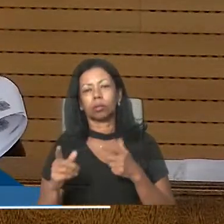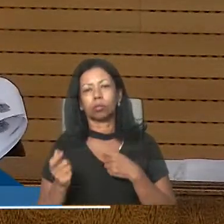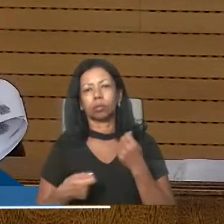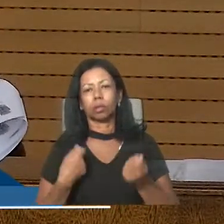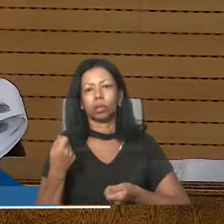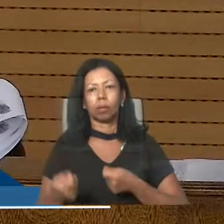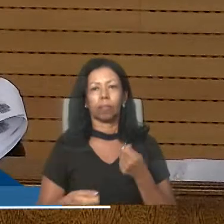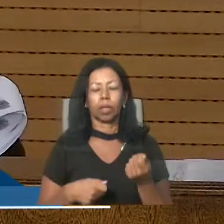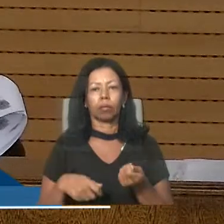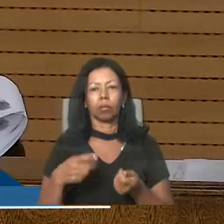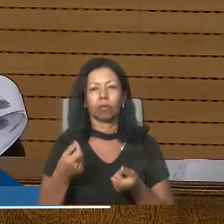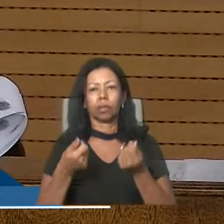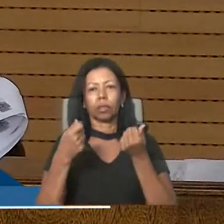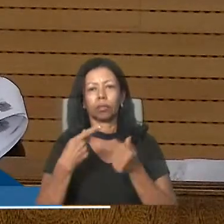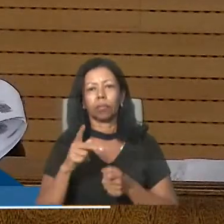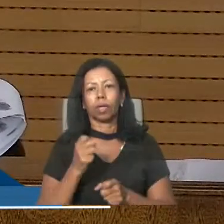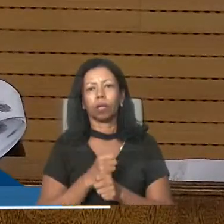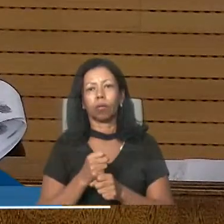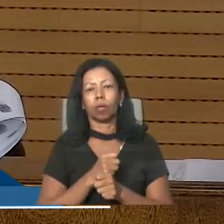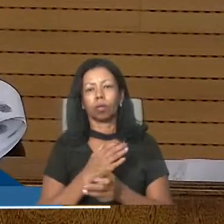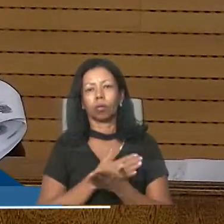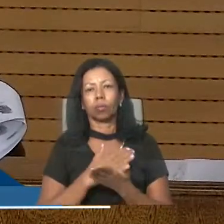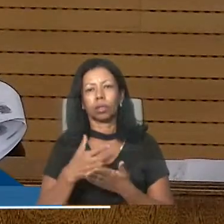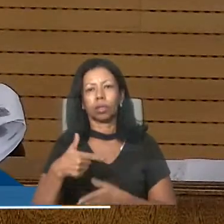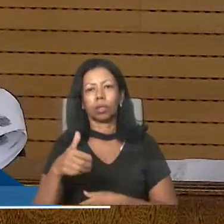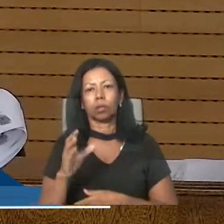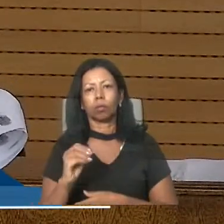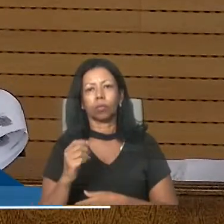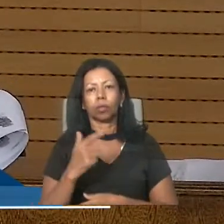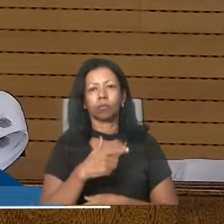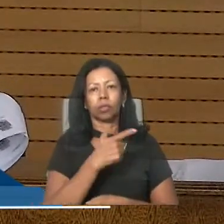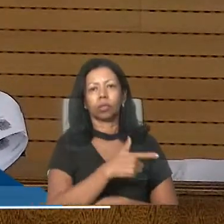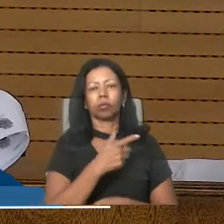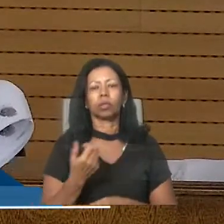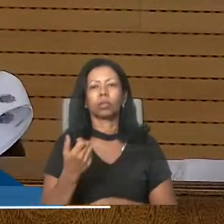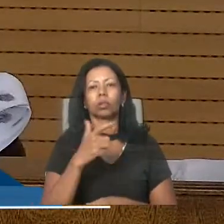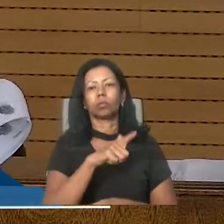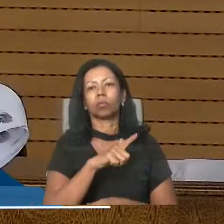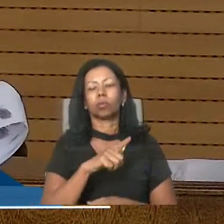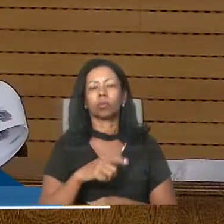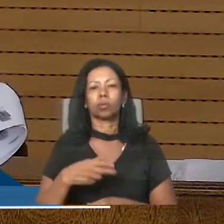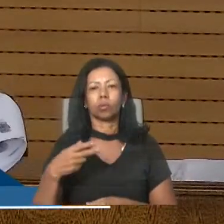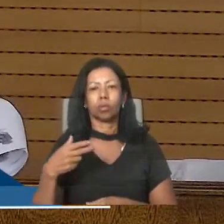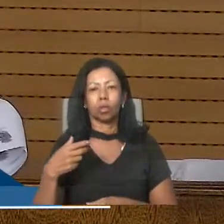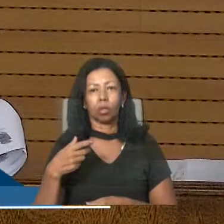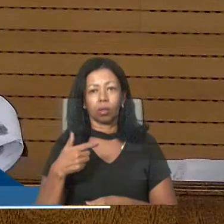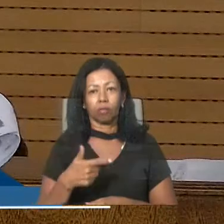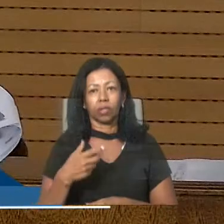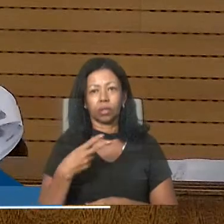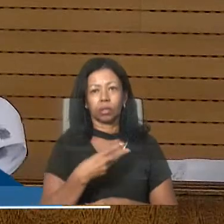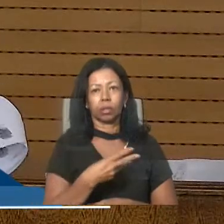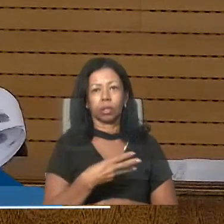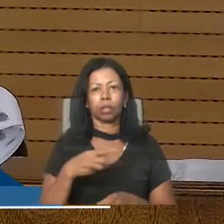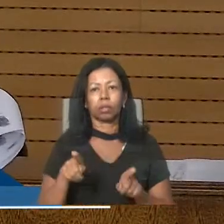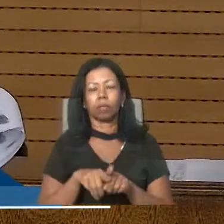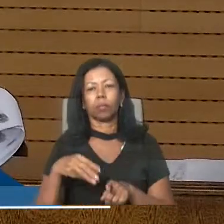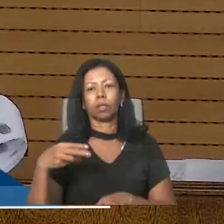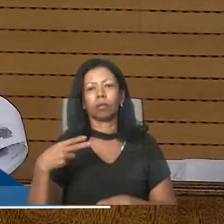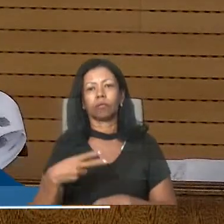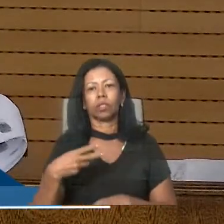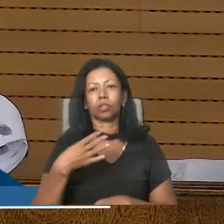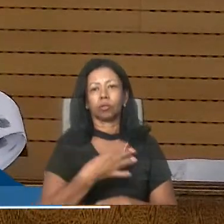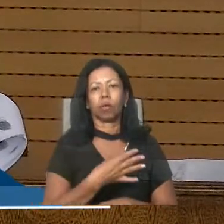financeiro para o ano que entrará em vigor 2022 e para os dois subsequentes, 23 e 24, e onde informa a